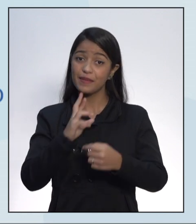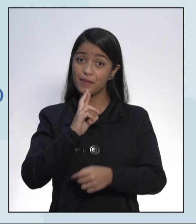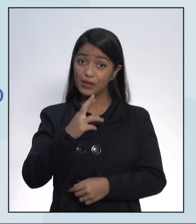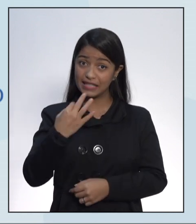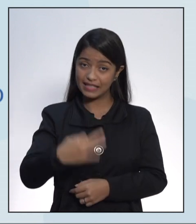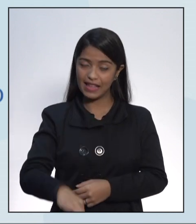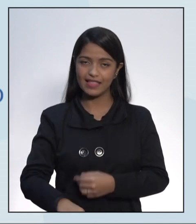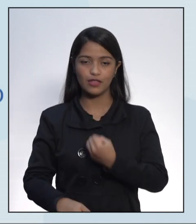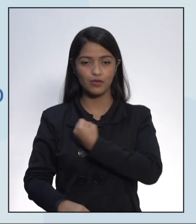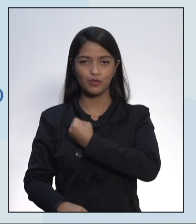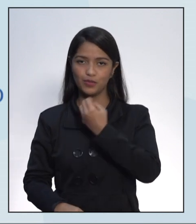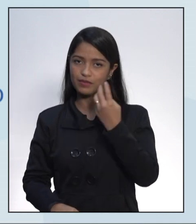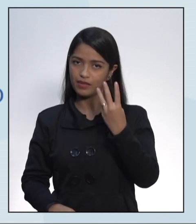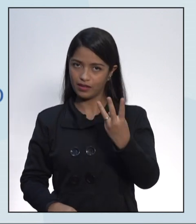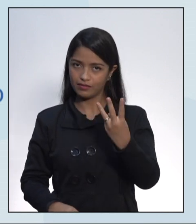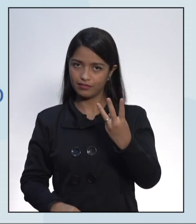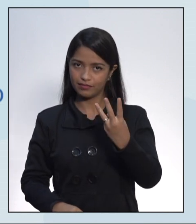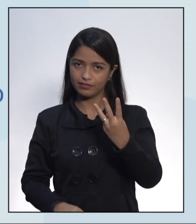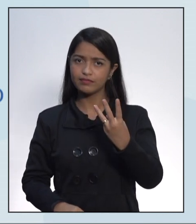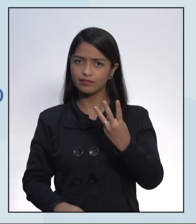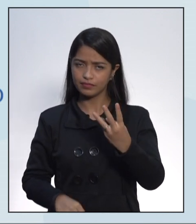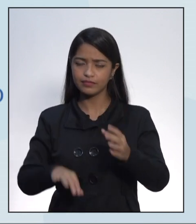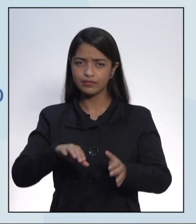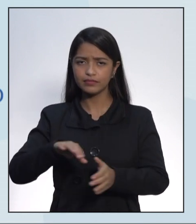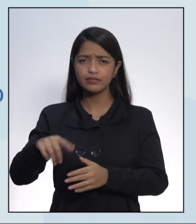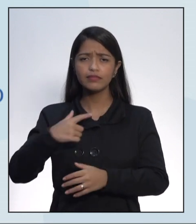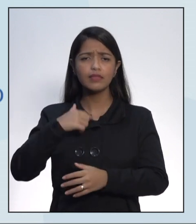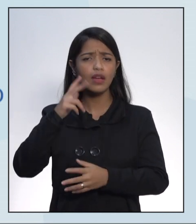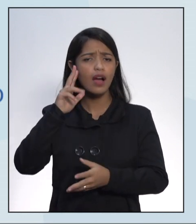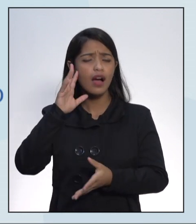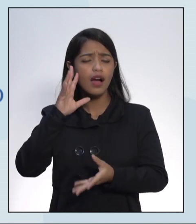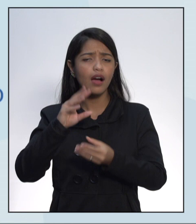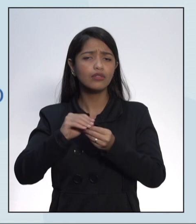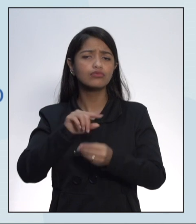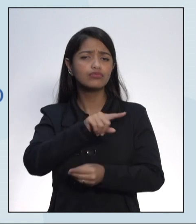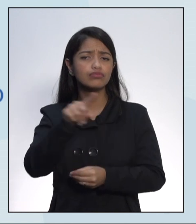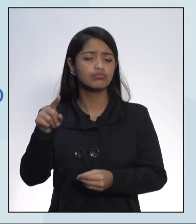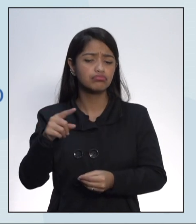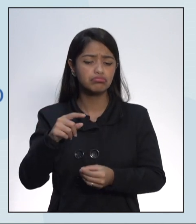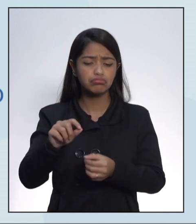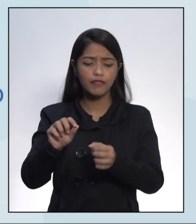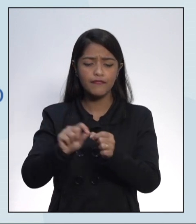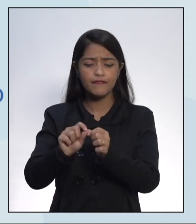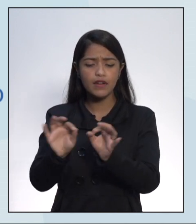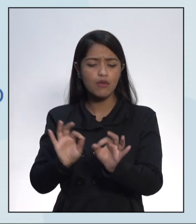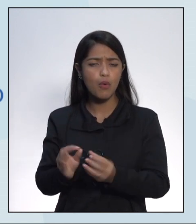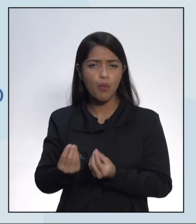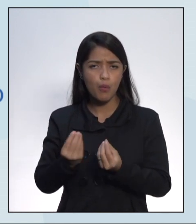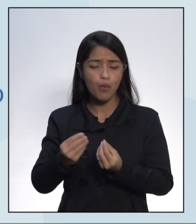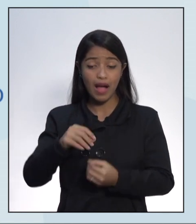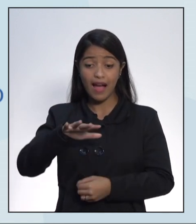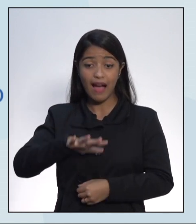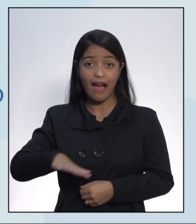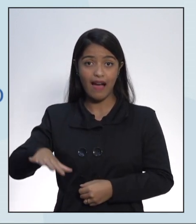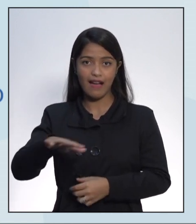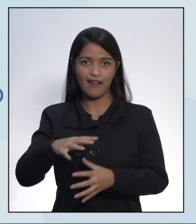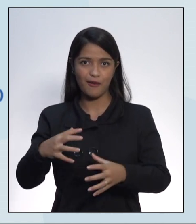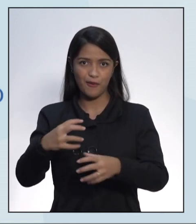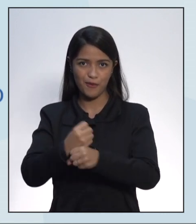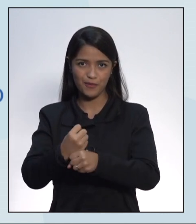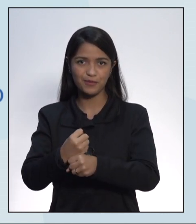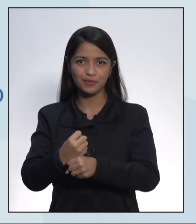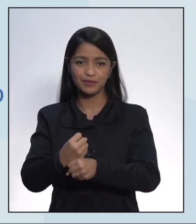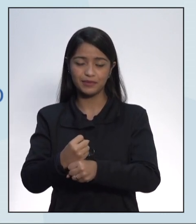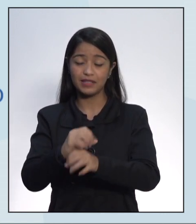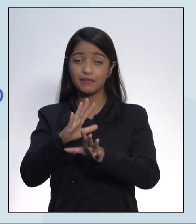resposta. O que eu imagino que o pessoal fez é calcular a área, né? Que aí a gente eleva ao quadrado. Agora, olha só que link